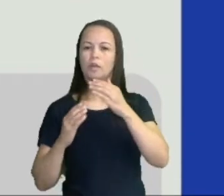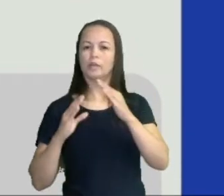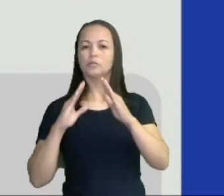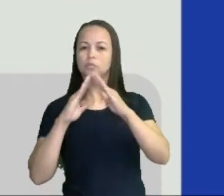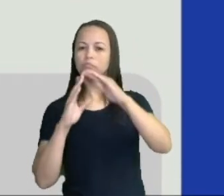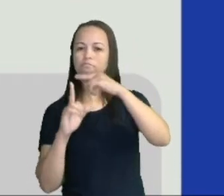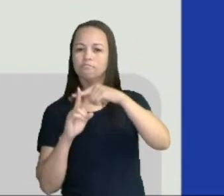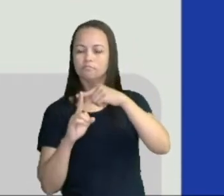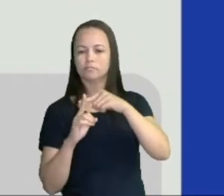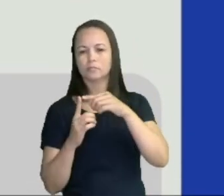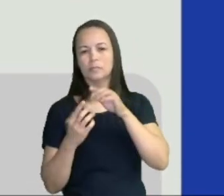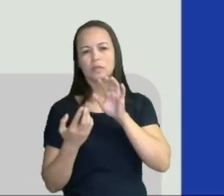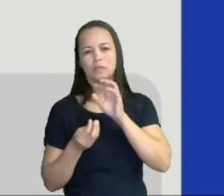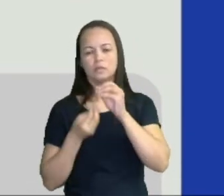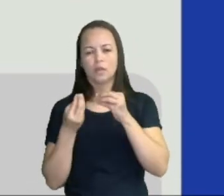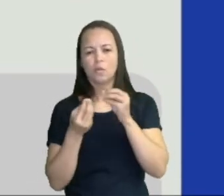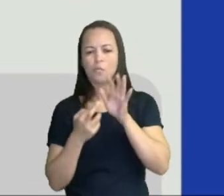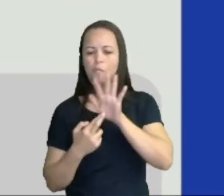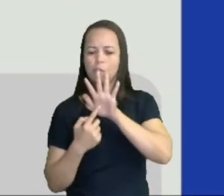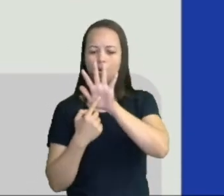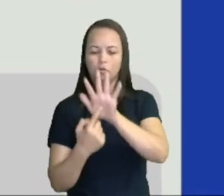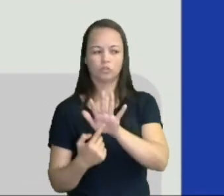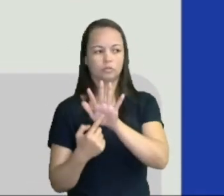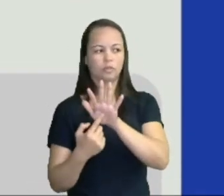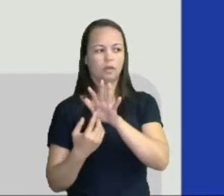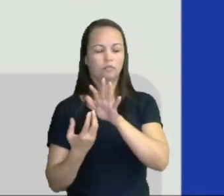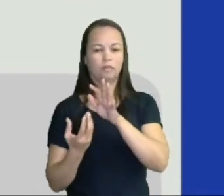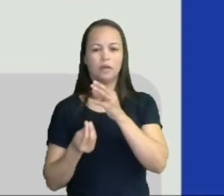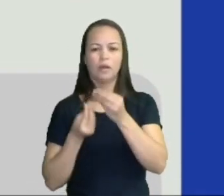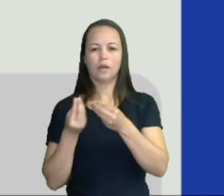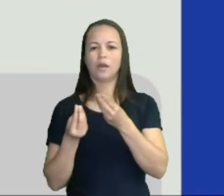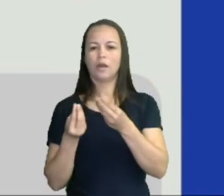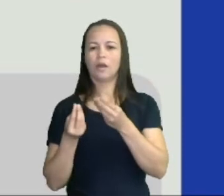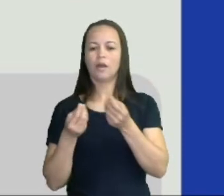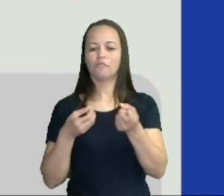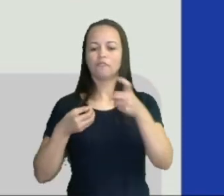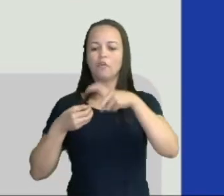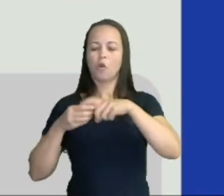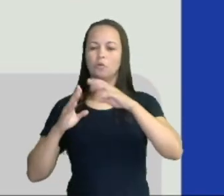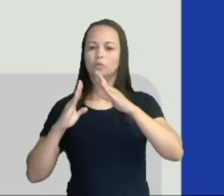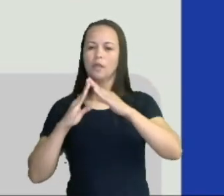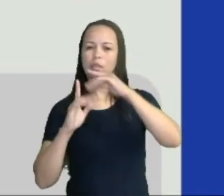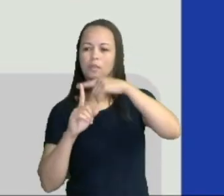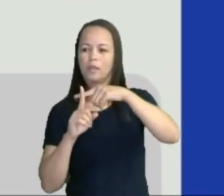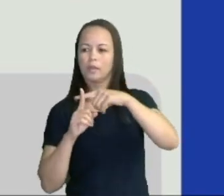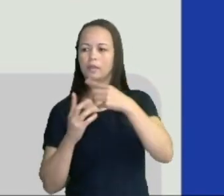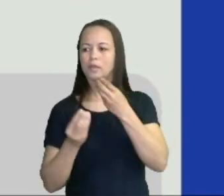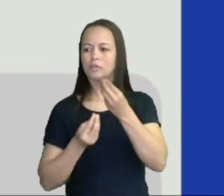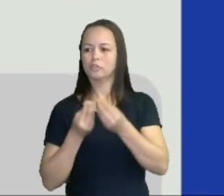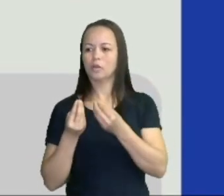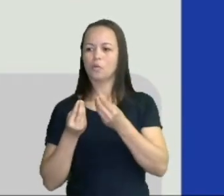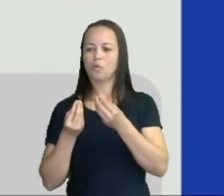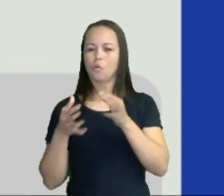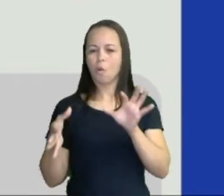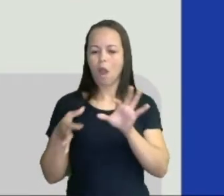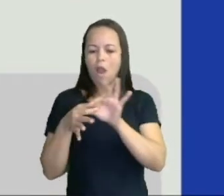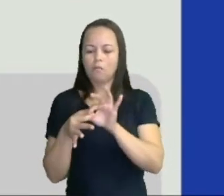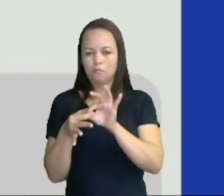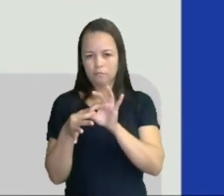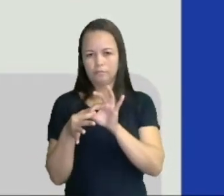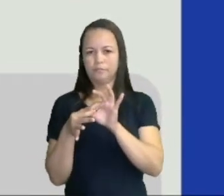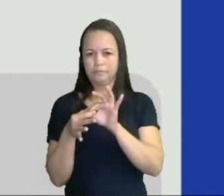isso mostrava a volta da igreja como um aliado. A